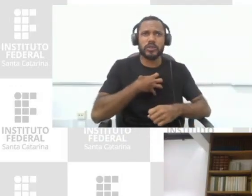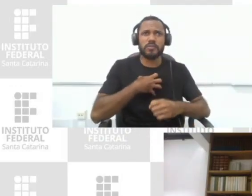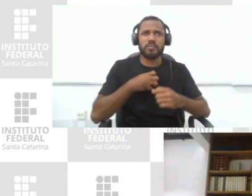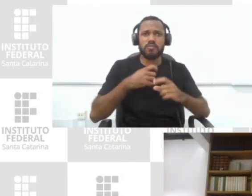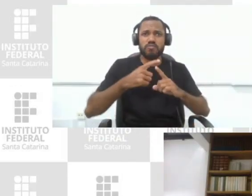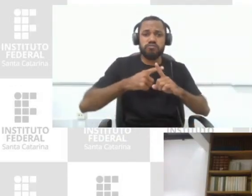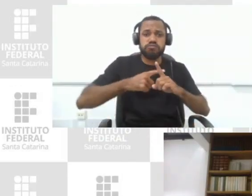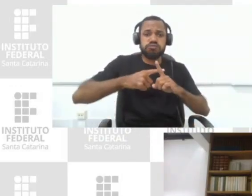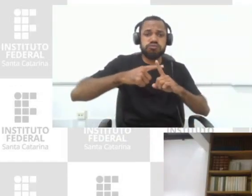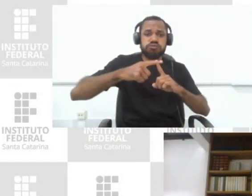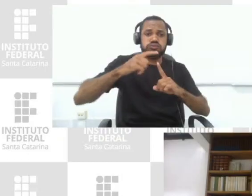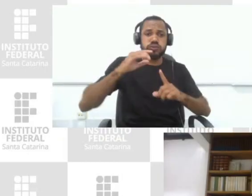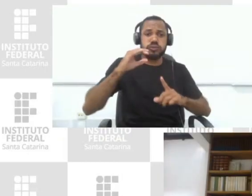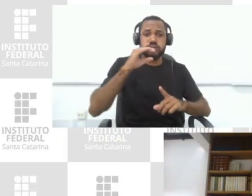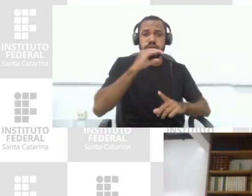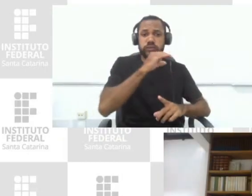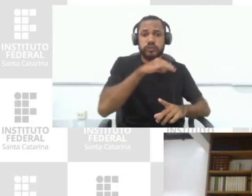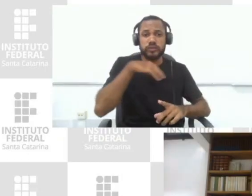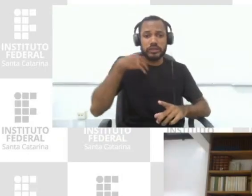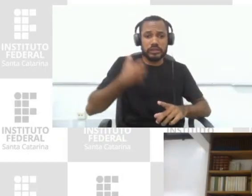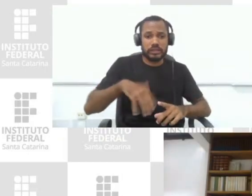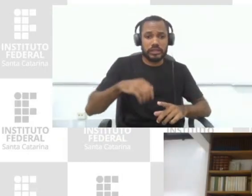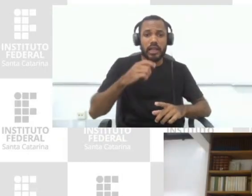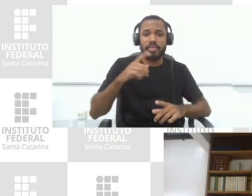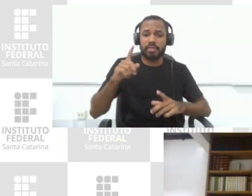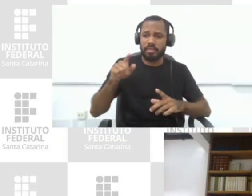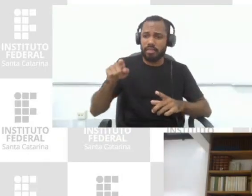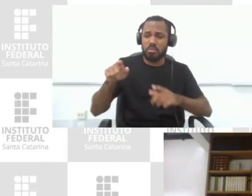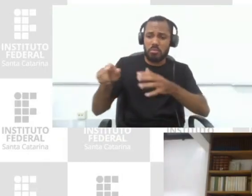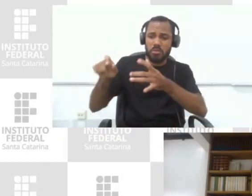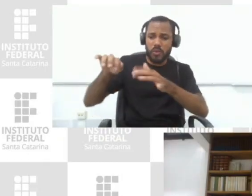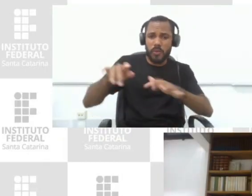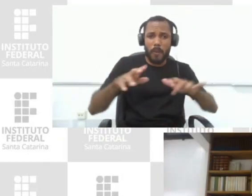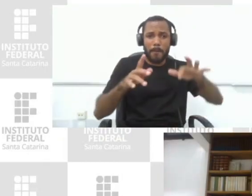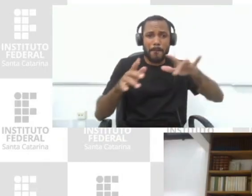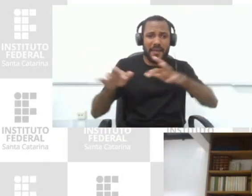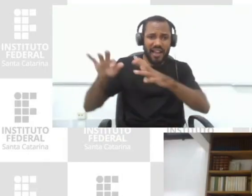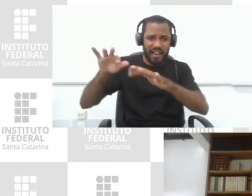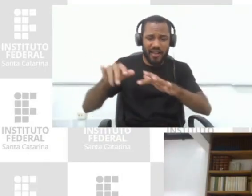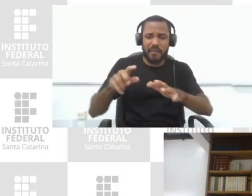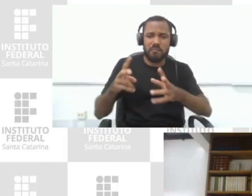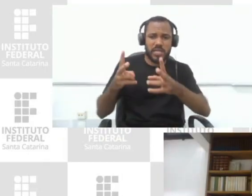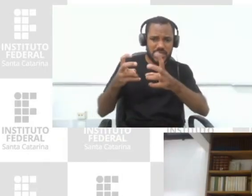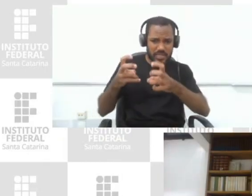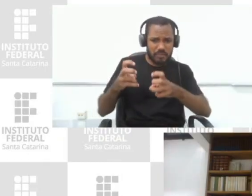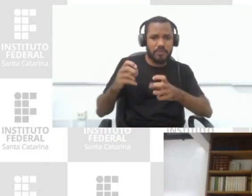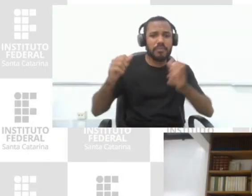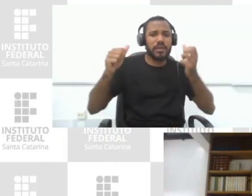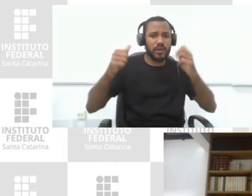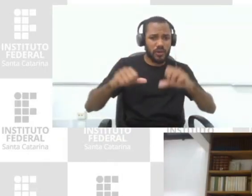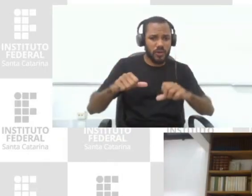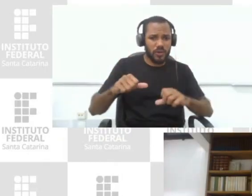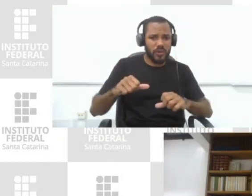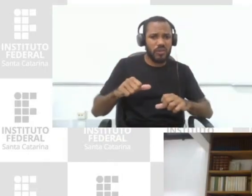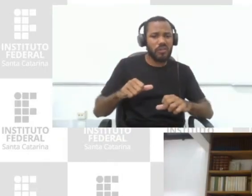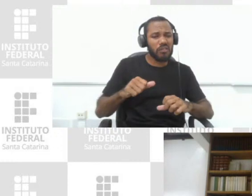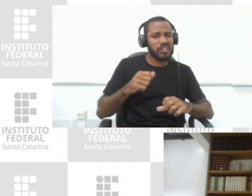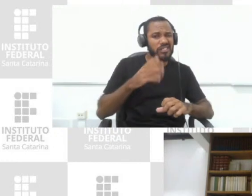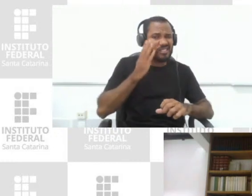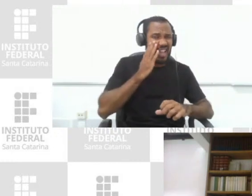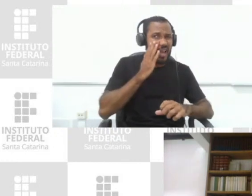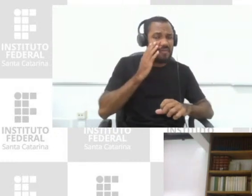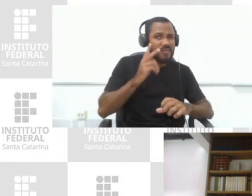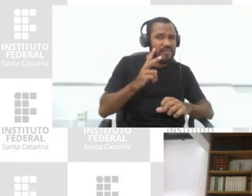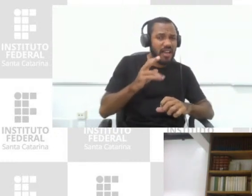quente. Existe algum cientista com previsões ainda mais altas para o aquecimento? Então, Júlio, essa